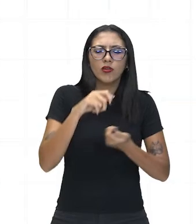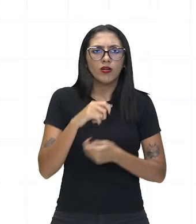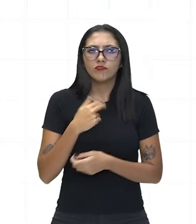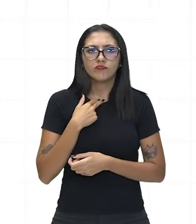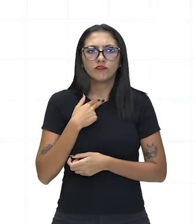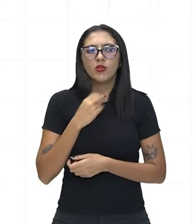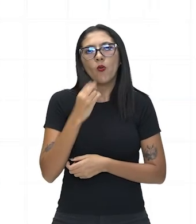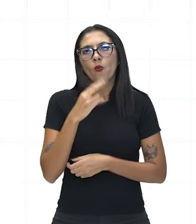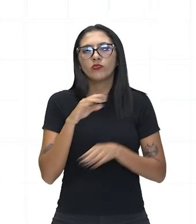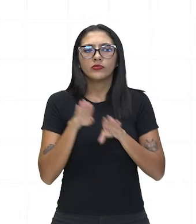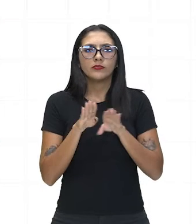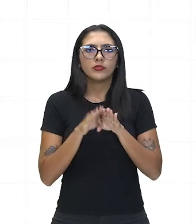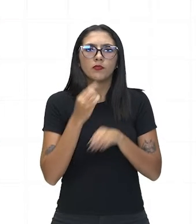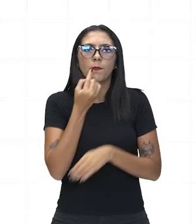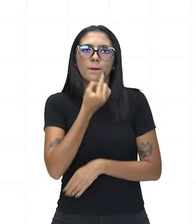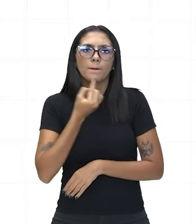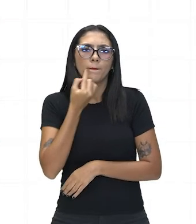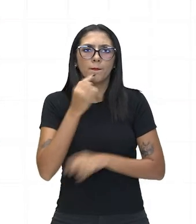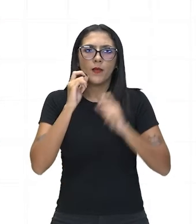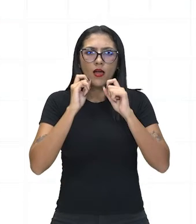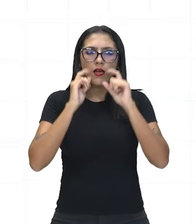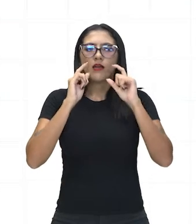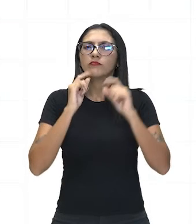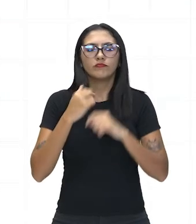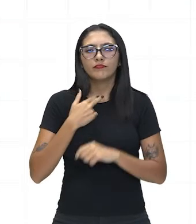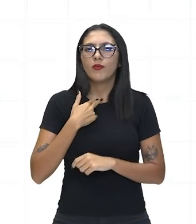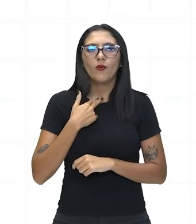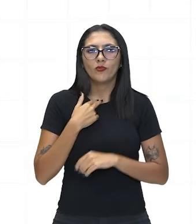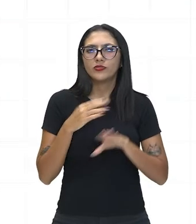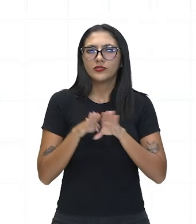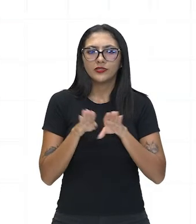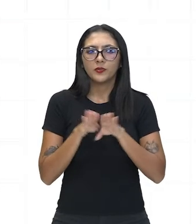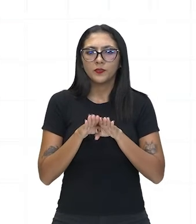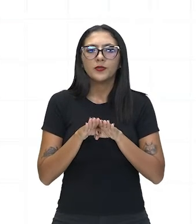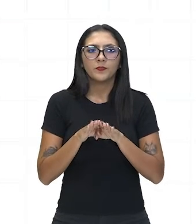a boca de jeito nenhum, por favor, da